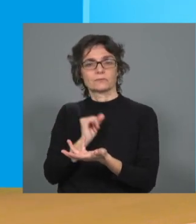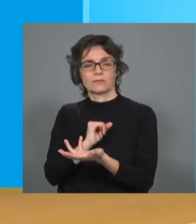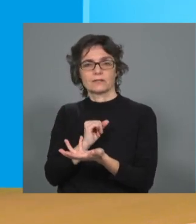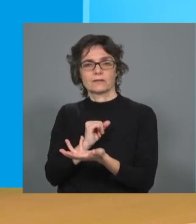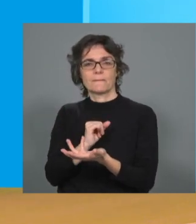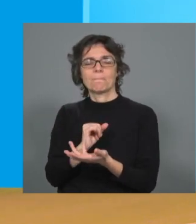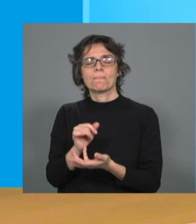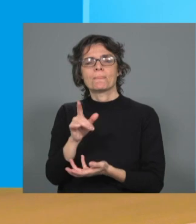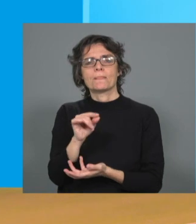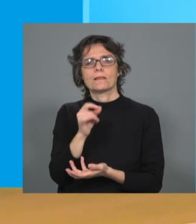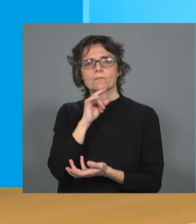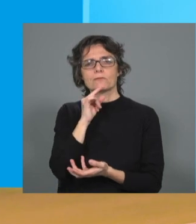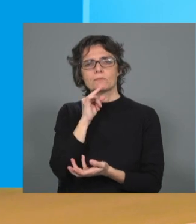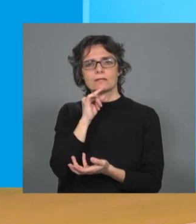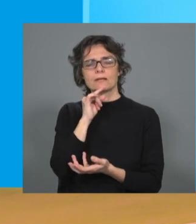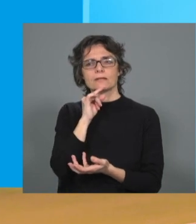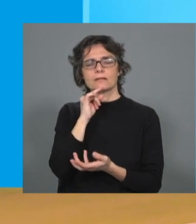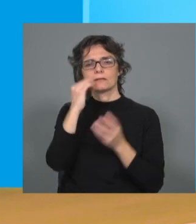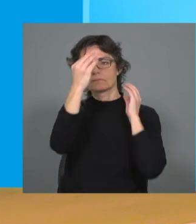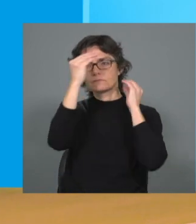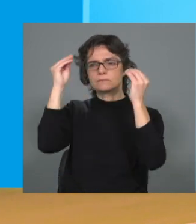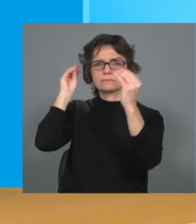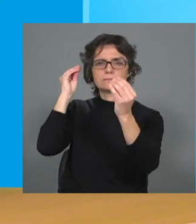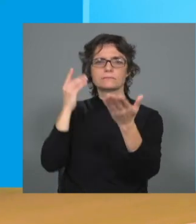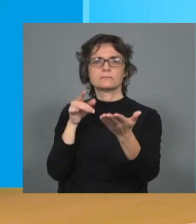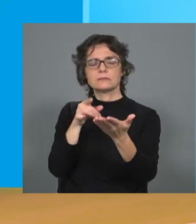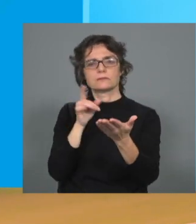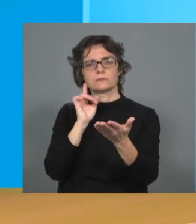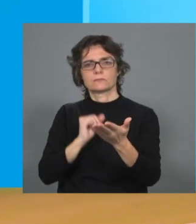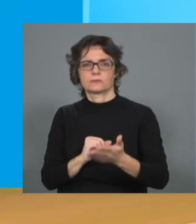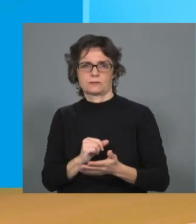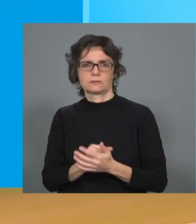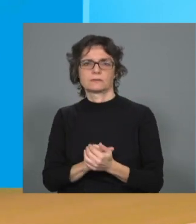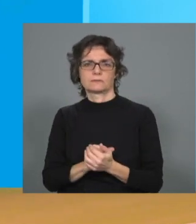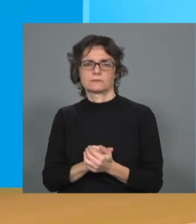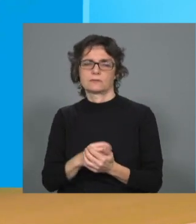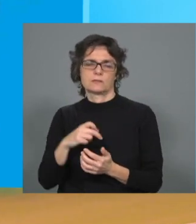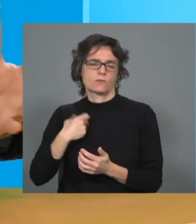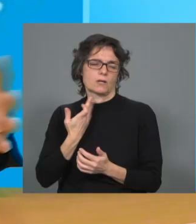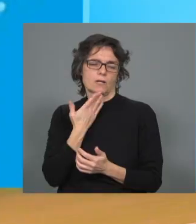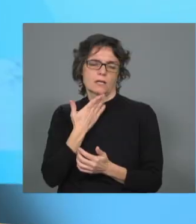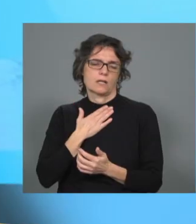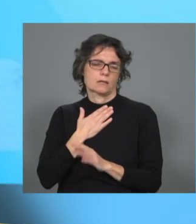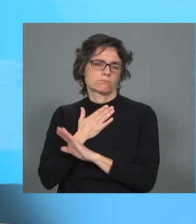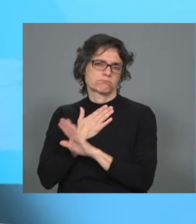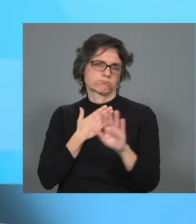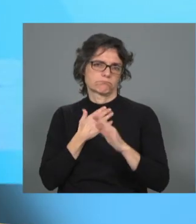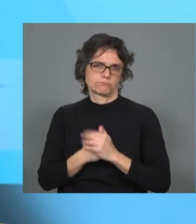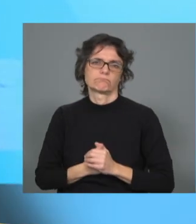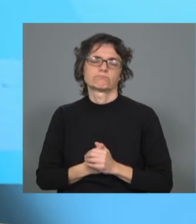experienciar o poder estar no lugar do outro. Não é? E isso, obviamente, que é uma experiência humana riquíssima, em todos os sentidos. E